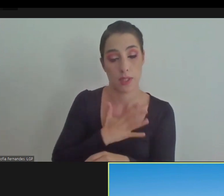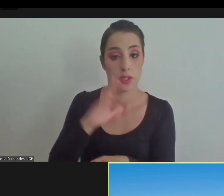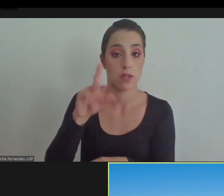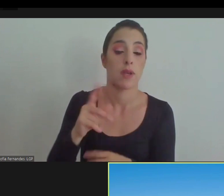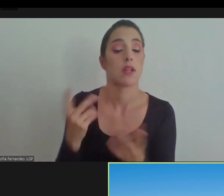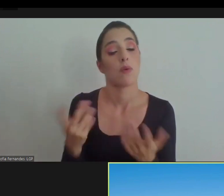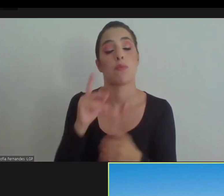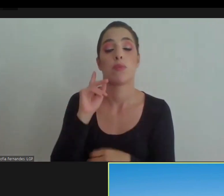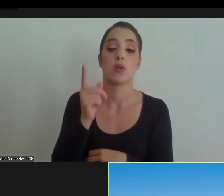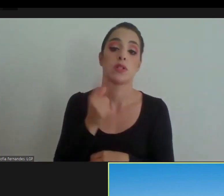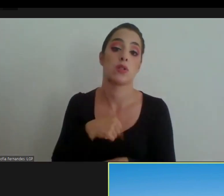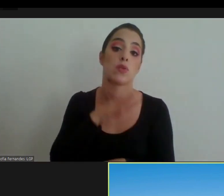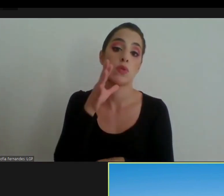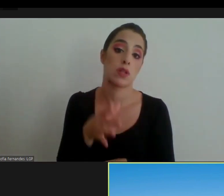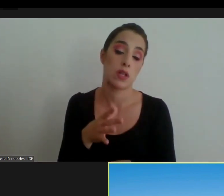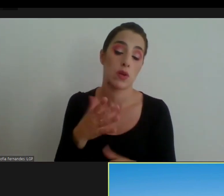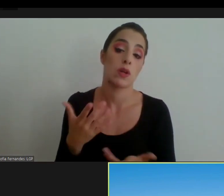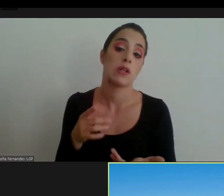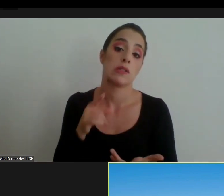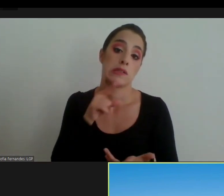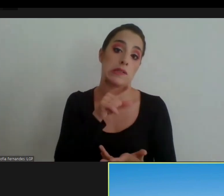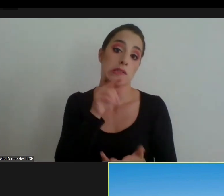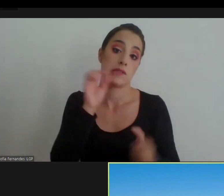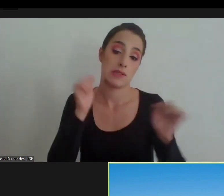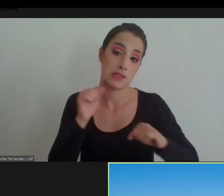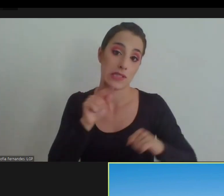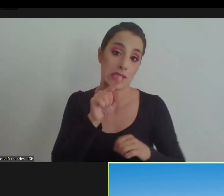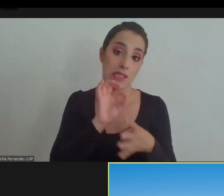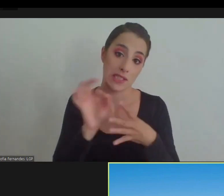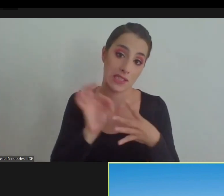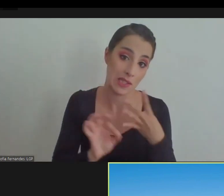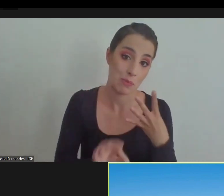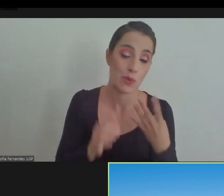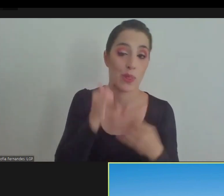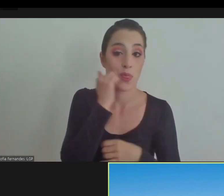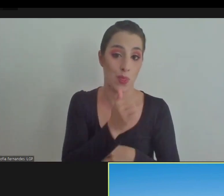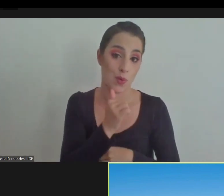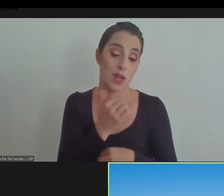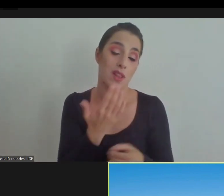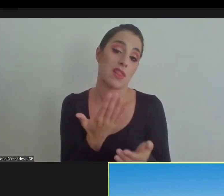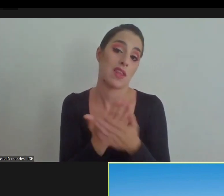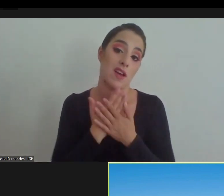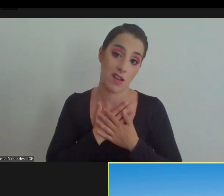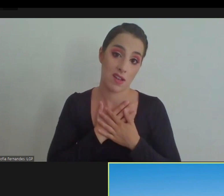que se calhar foram estes os tipos de dores que nós